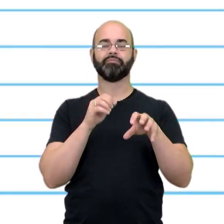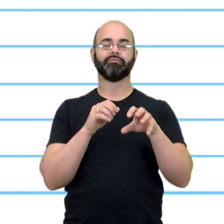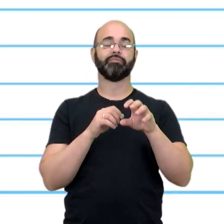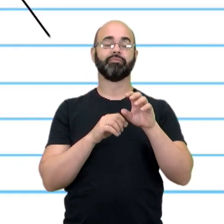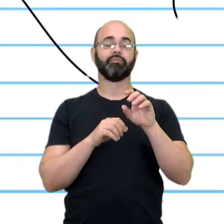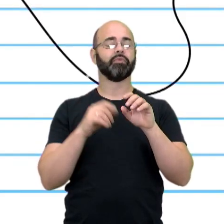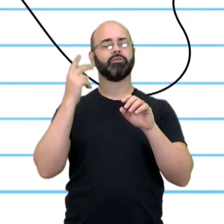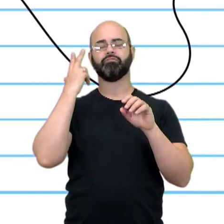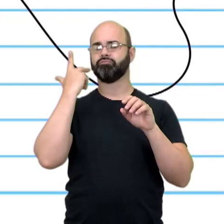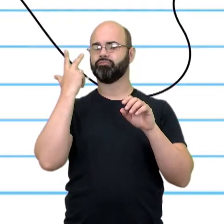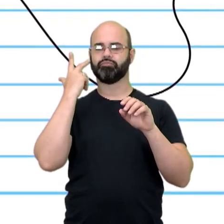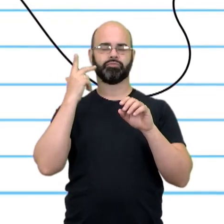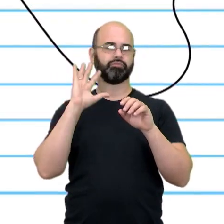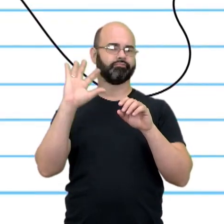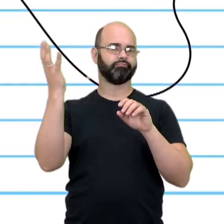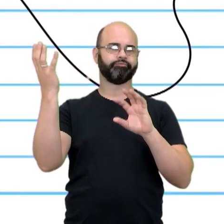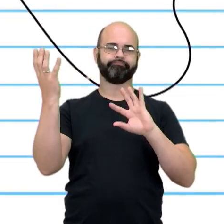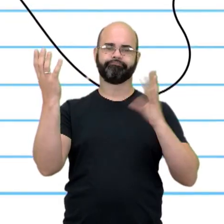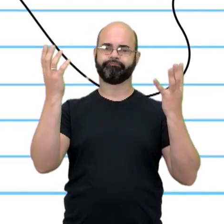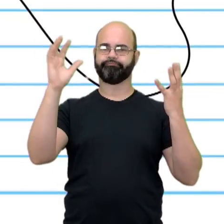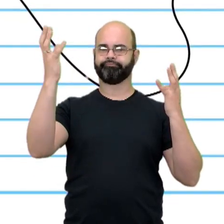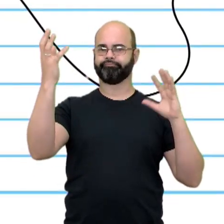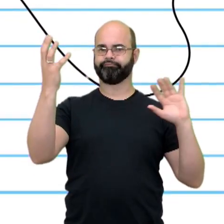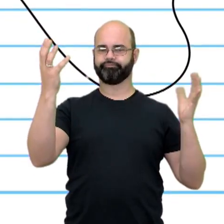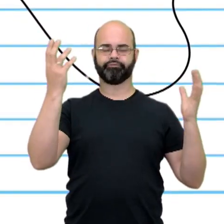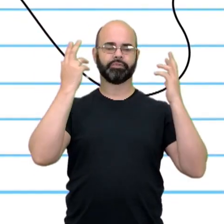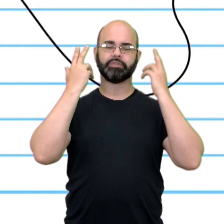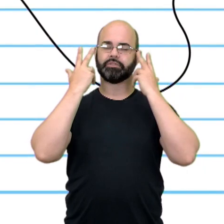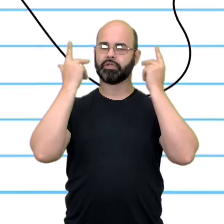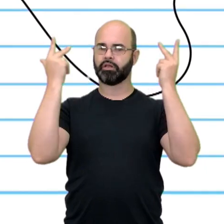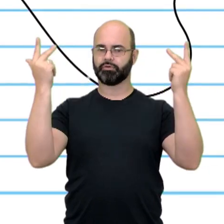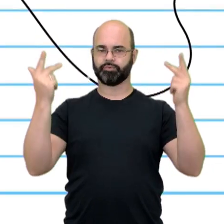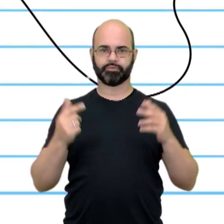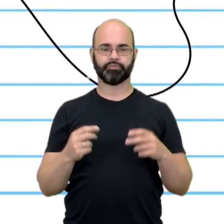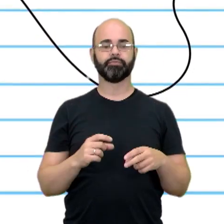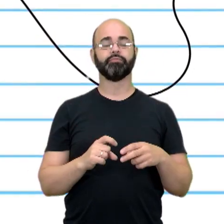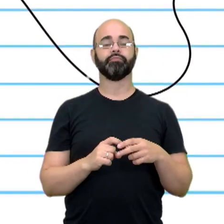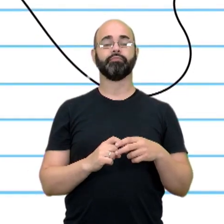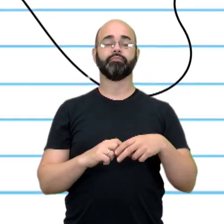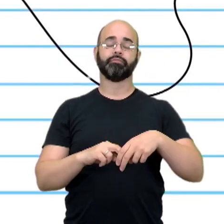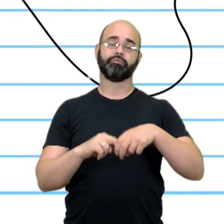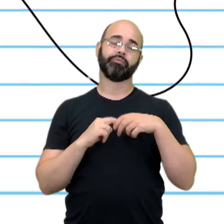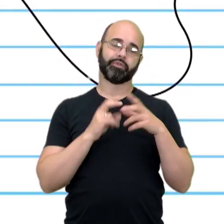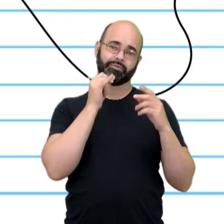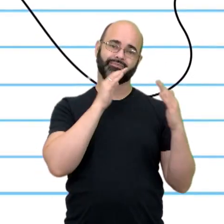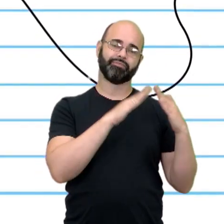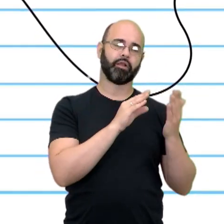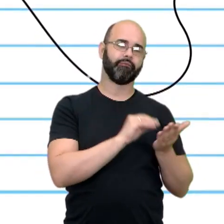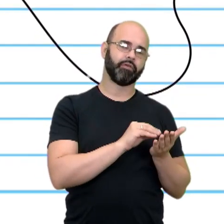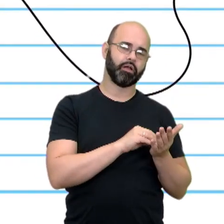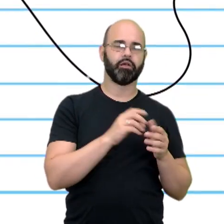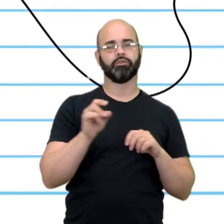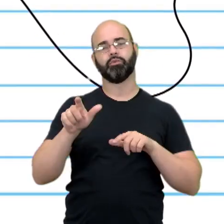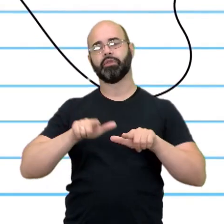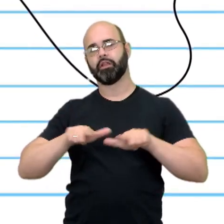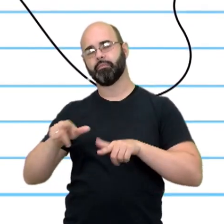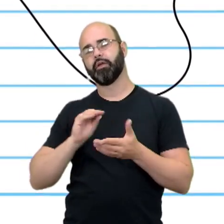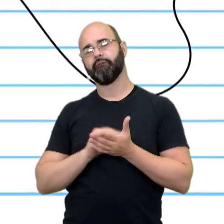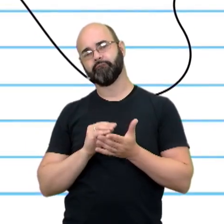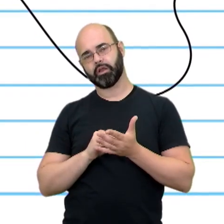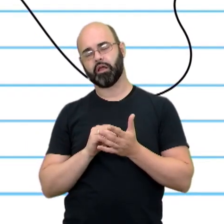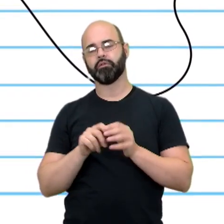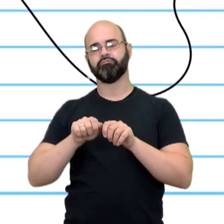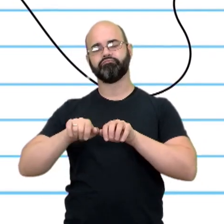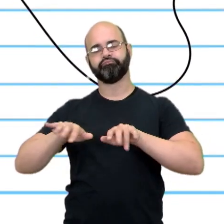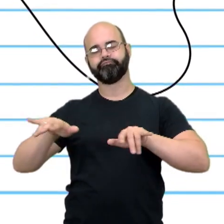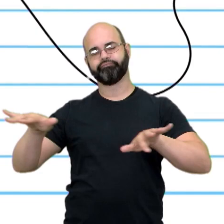surgem naturalmente. Em geral, as interações ocorrem pela oferta desigual de moradia e trabalho entre os centros. Nessa equação,